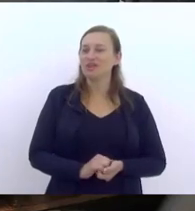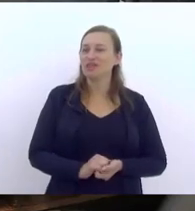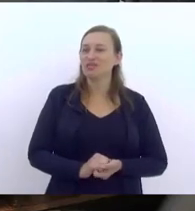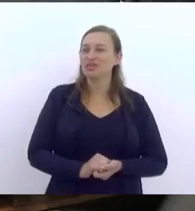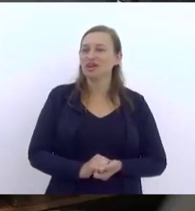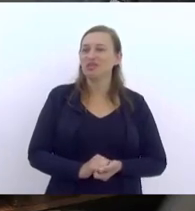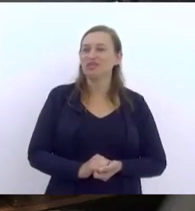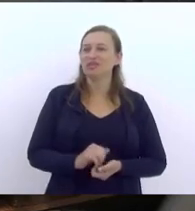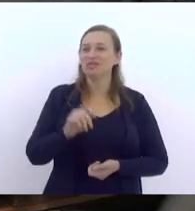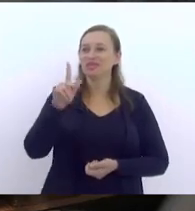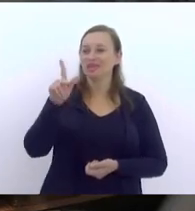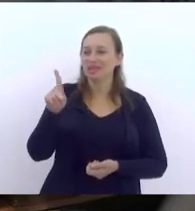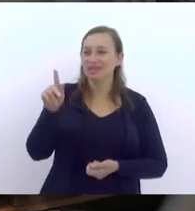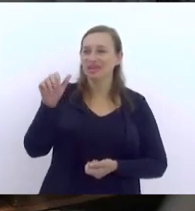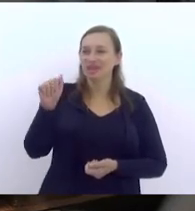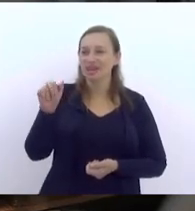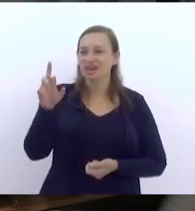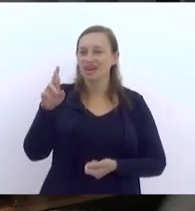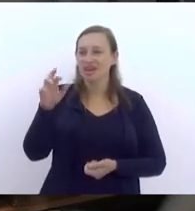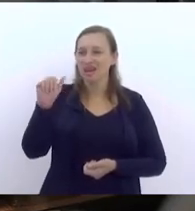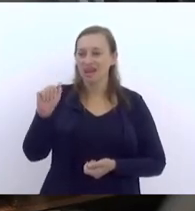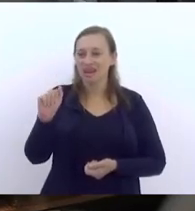Carla.